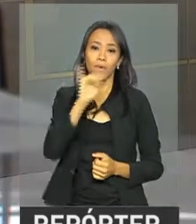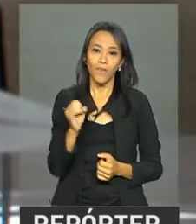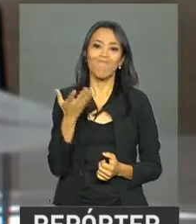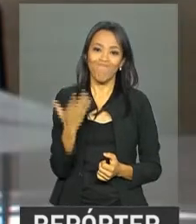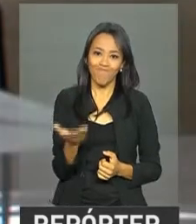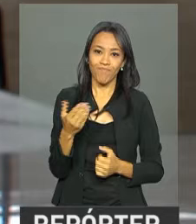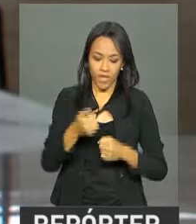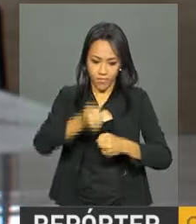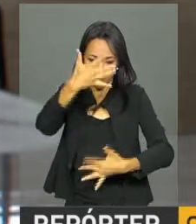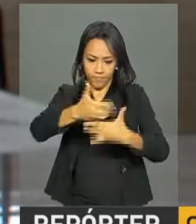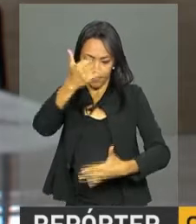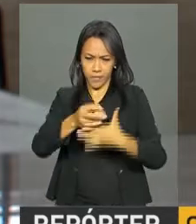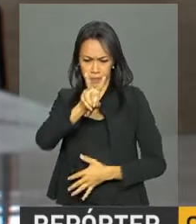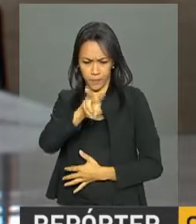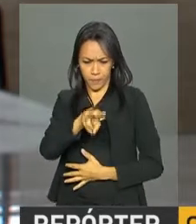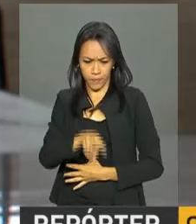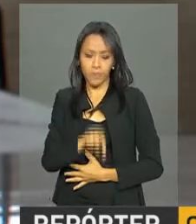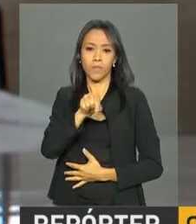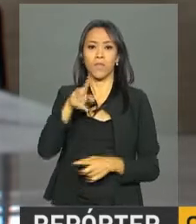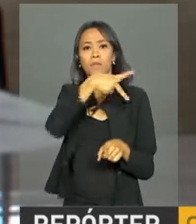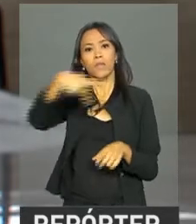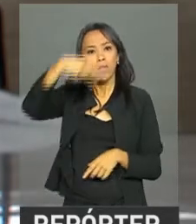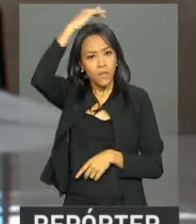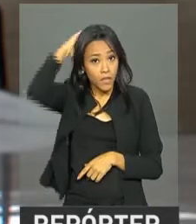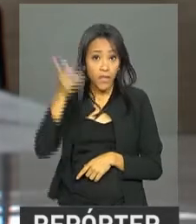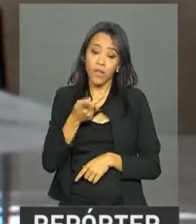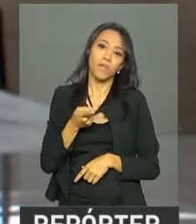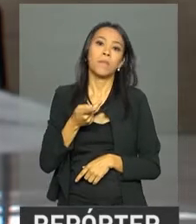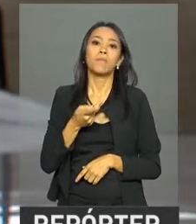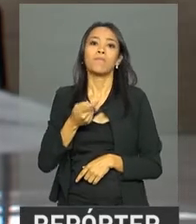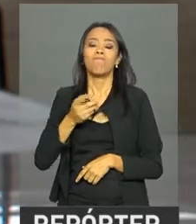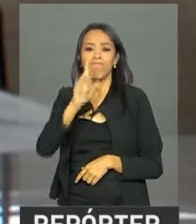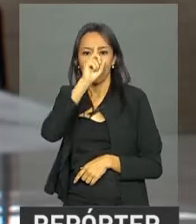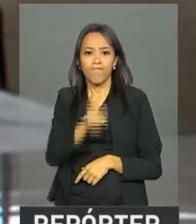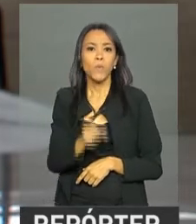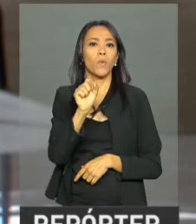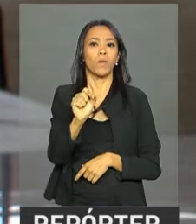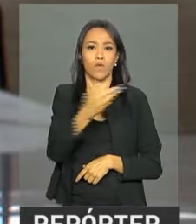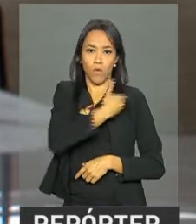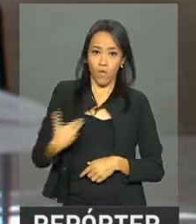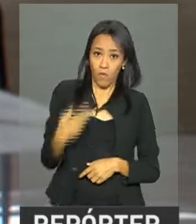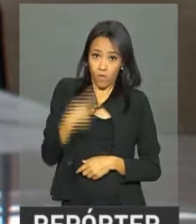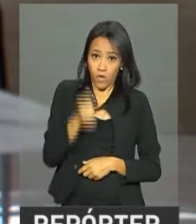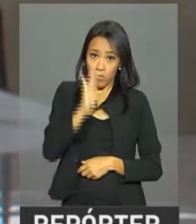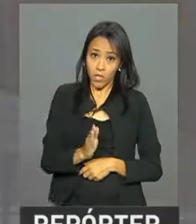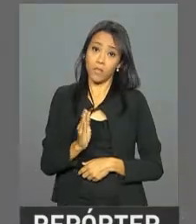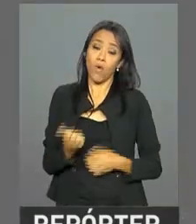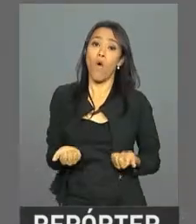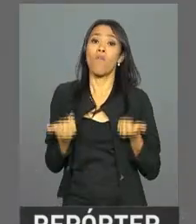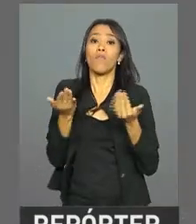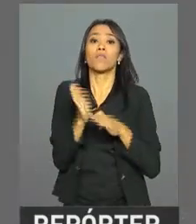Olha, pelas redes sociais, o presidente Michel Temer determinou que o governo brasileiro ofereça toda a